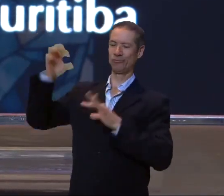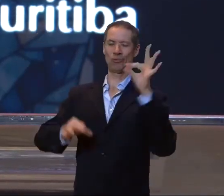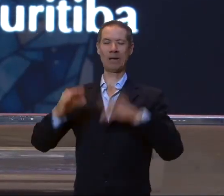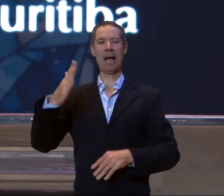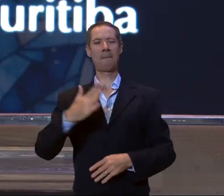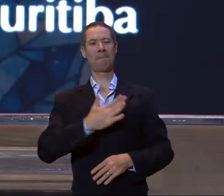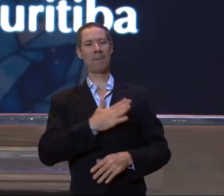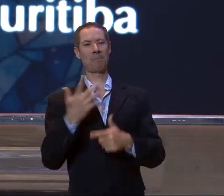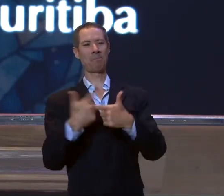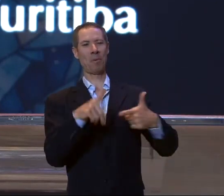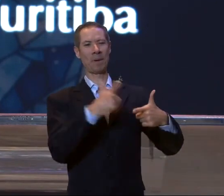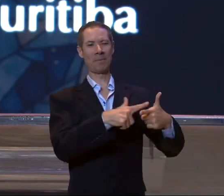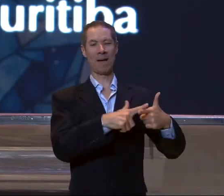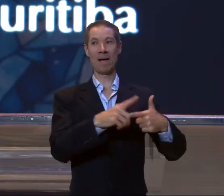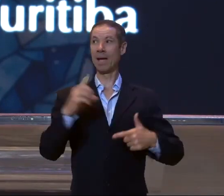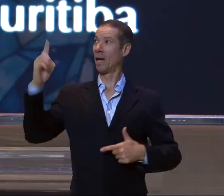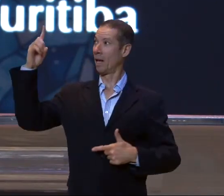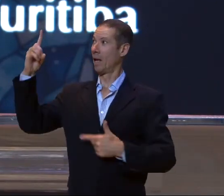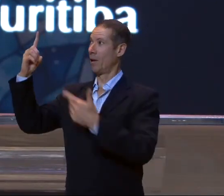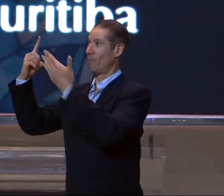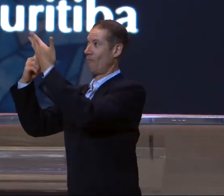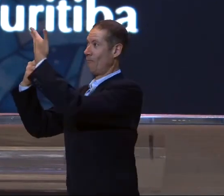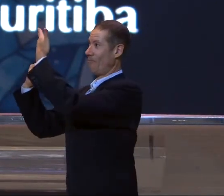Ele se manifesta.